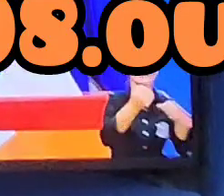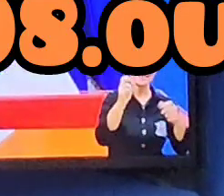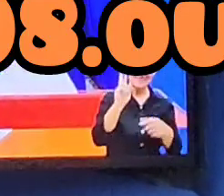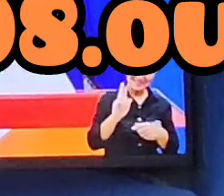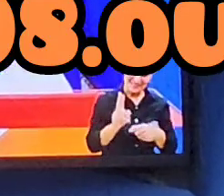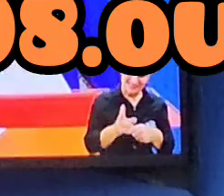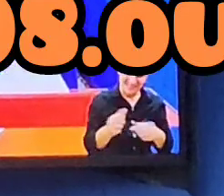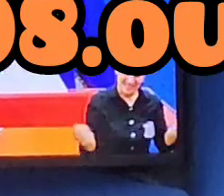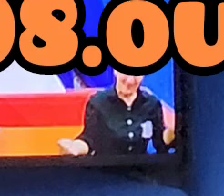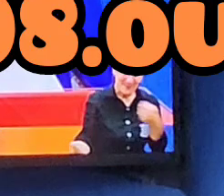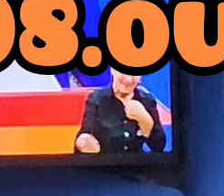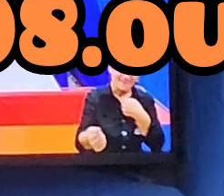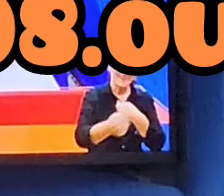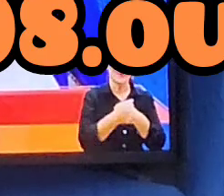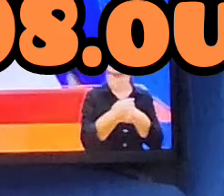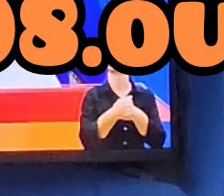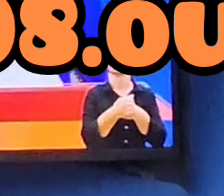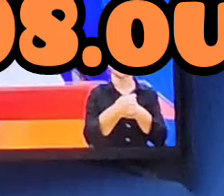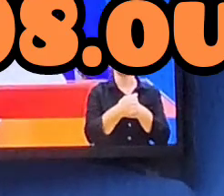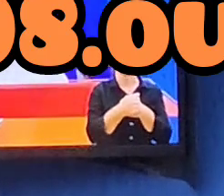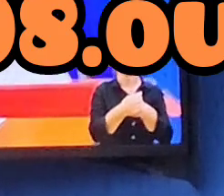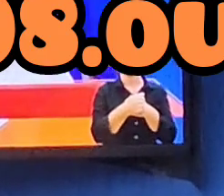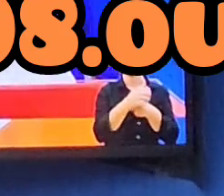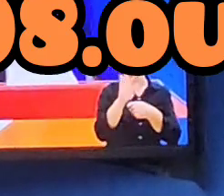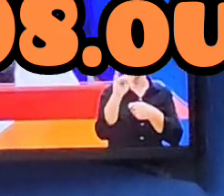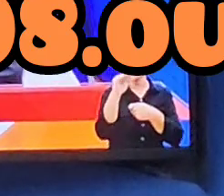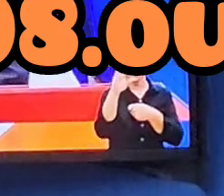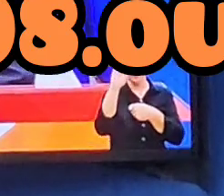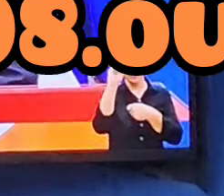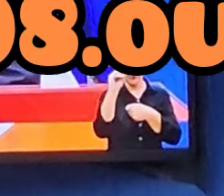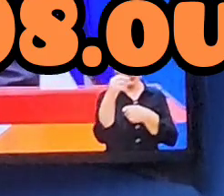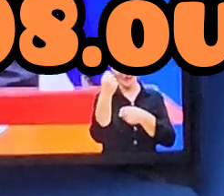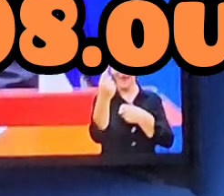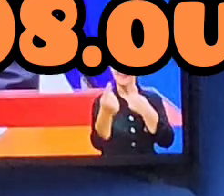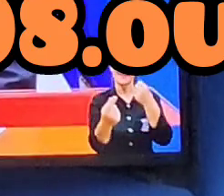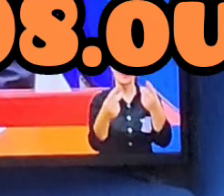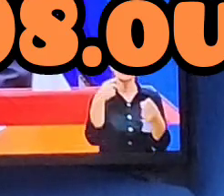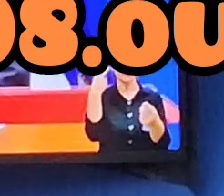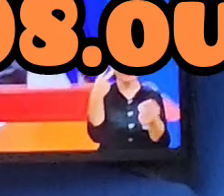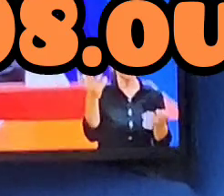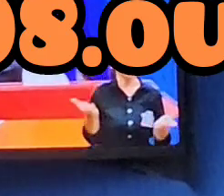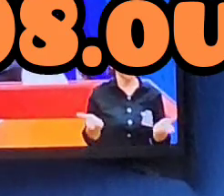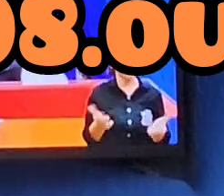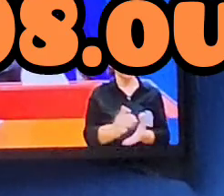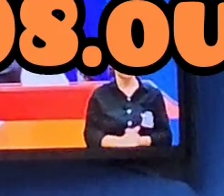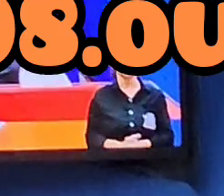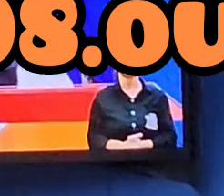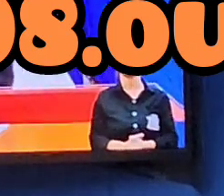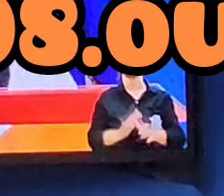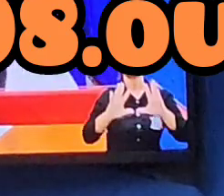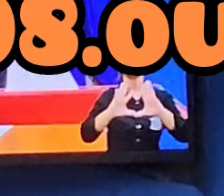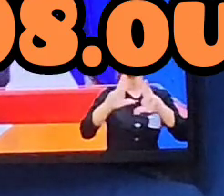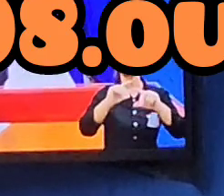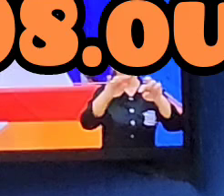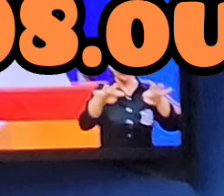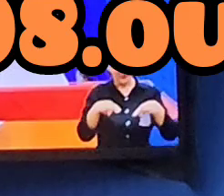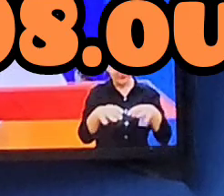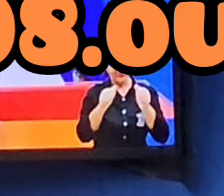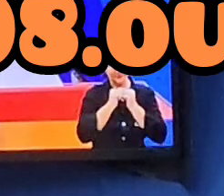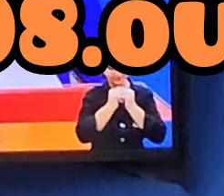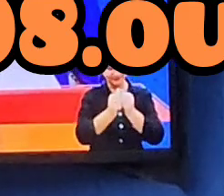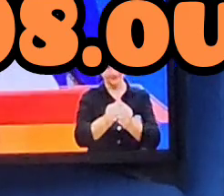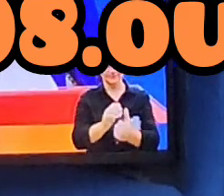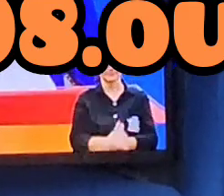muito próximo da gente. Britão, cada um aqui dos vereadores presentes, de toda a plateia, todos que nos